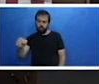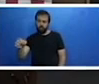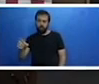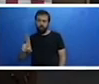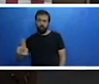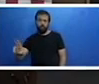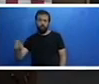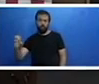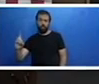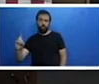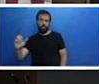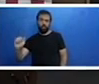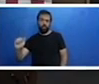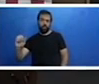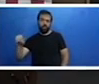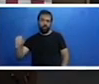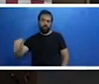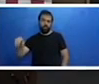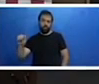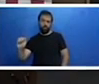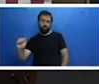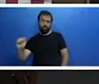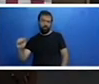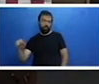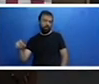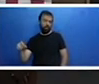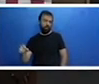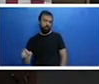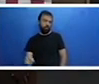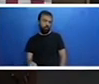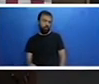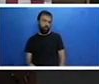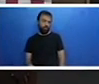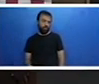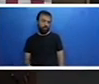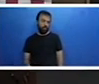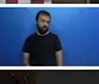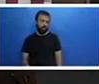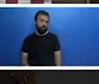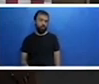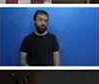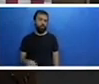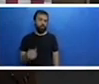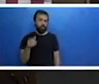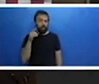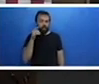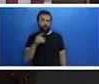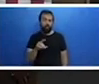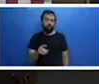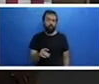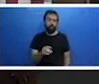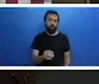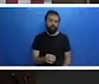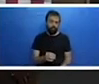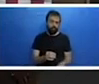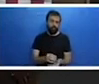Nessa questão aqui, ela vem jogando e se quando ela consegue